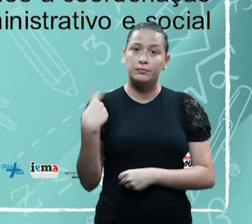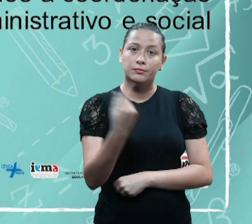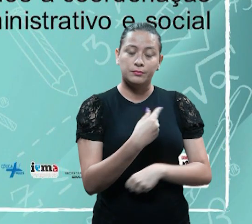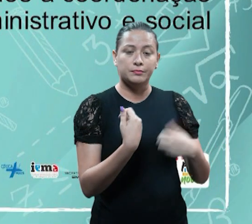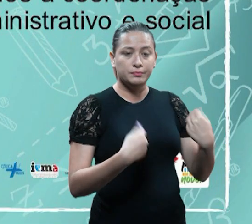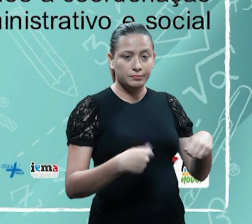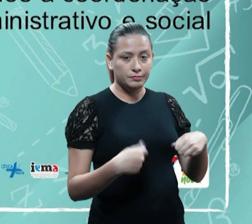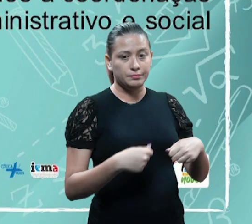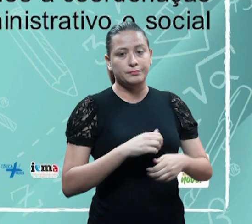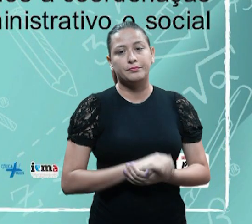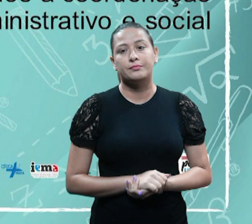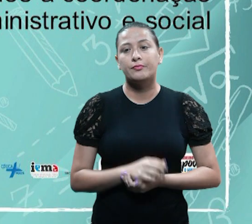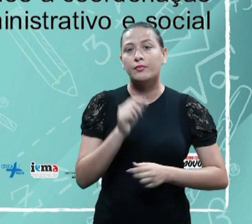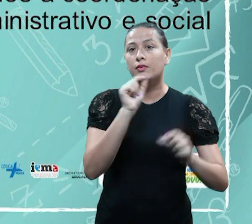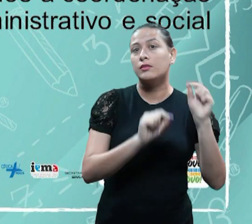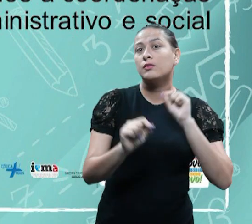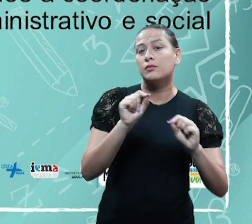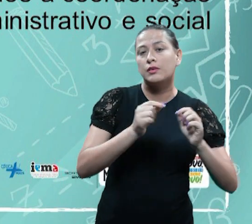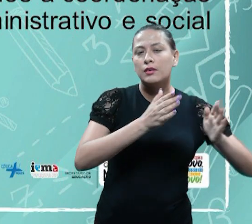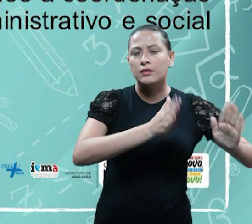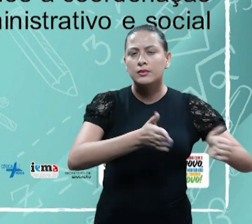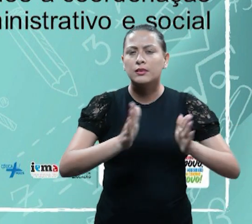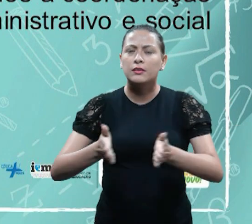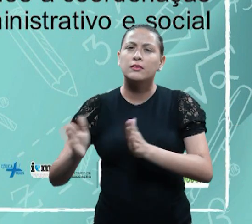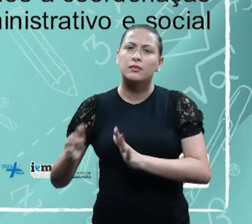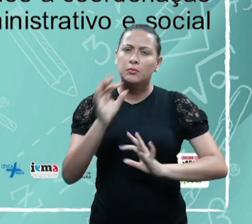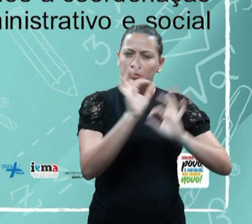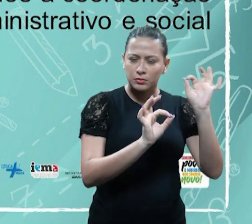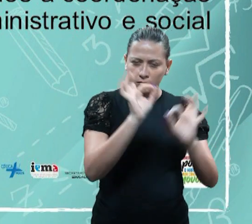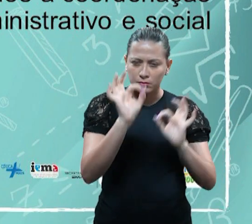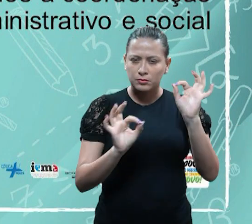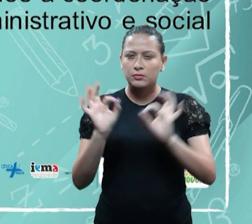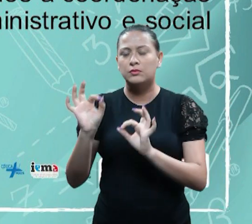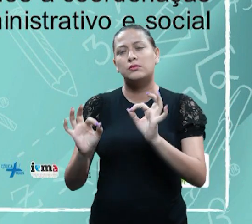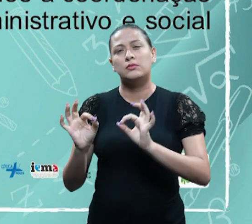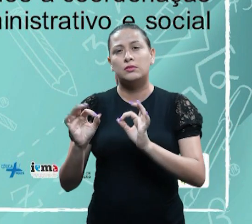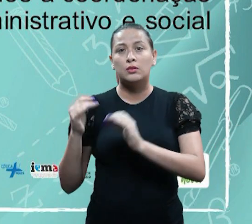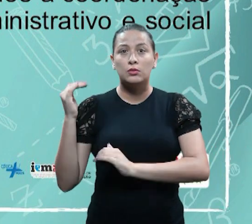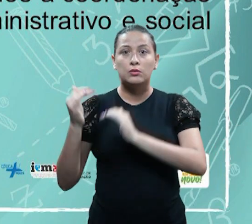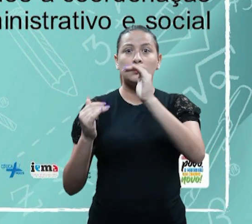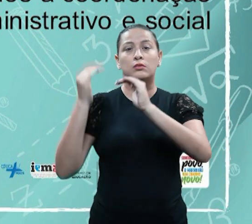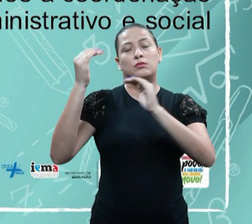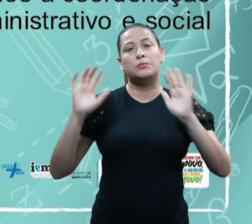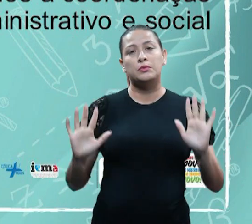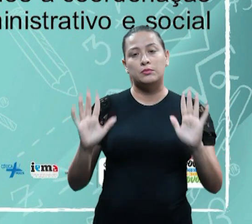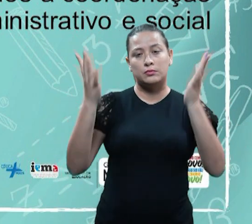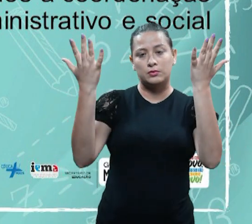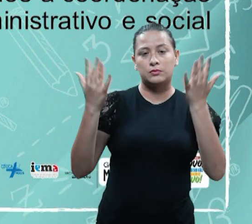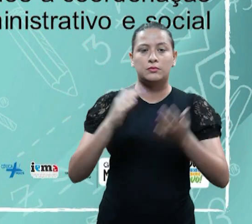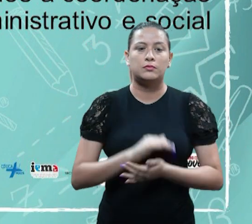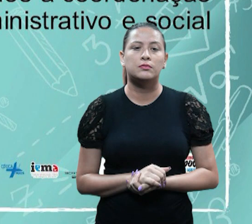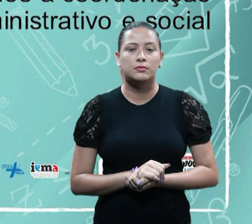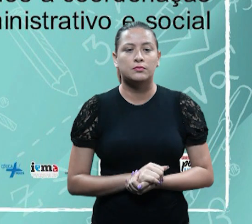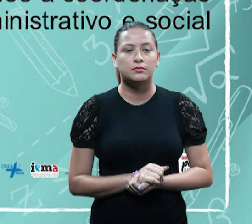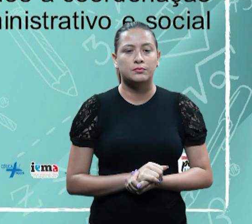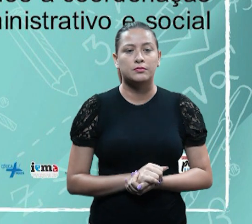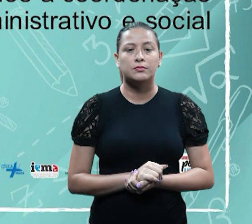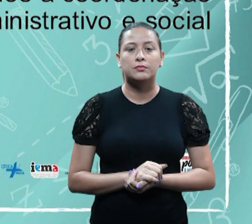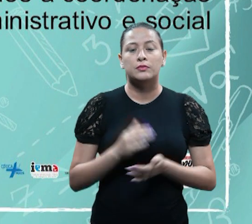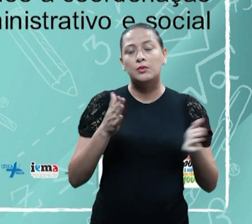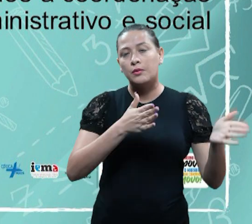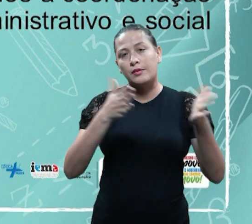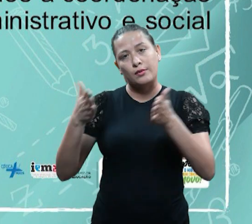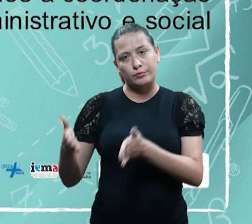que engloba o quê? As etapas da preparação e o desenvolvimento do evento. Então, ela é a fase decisiva,